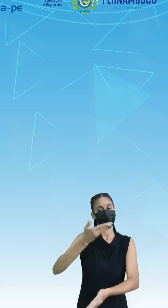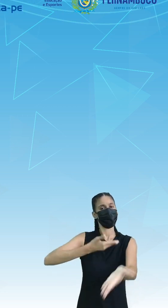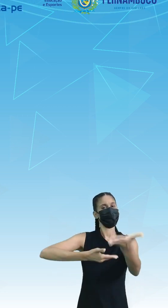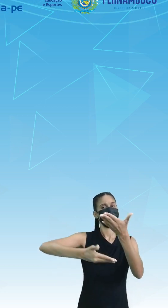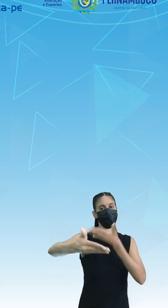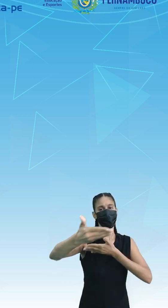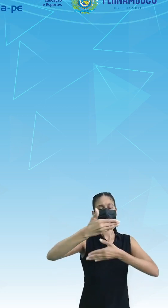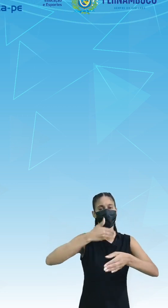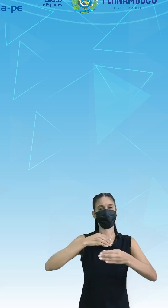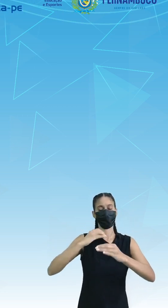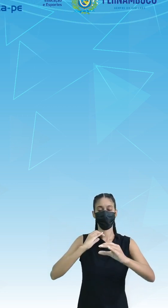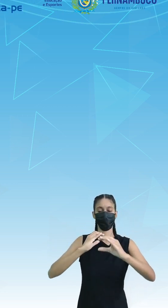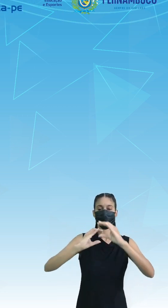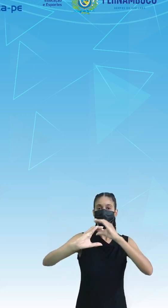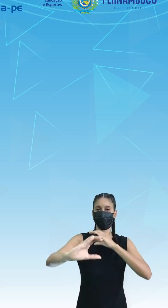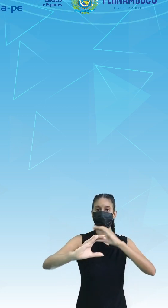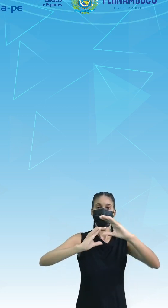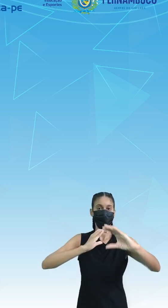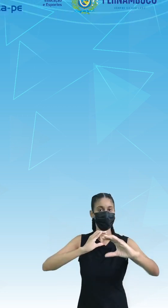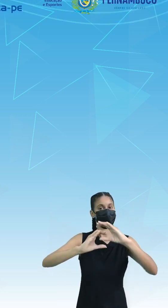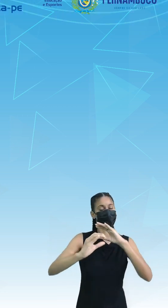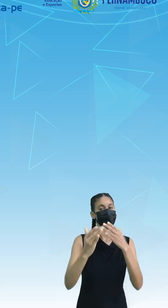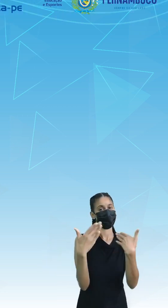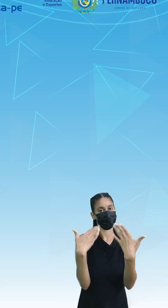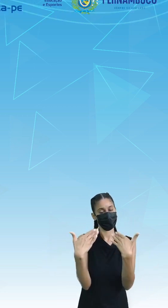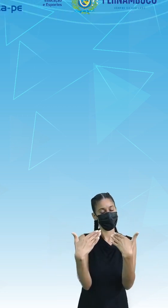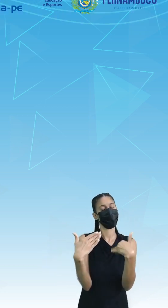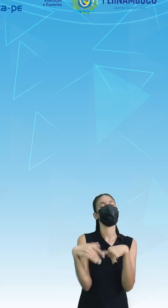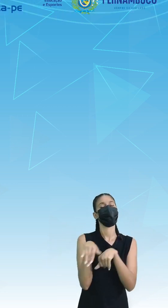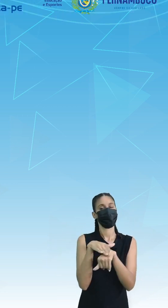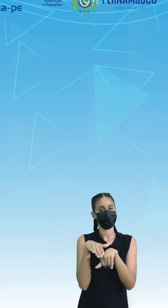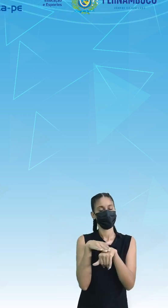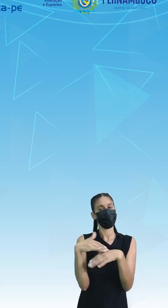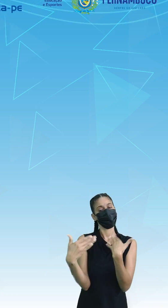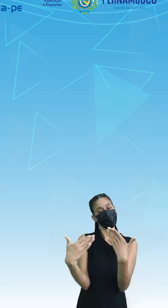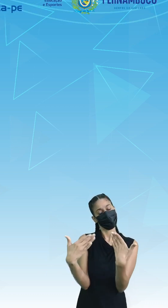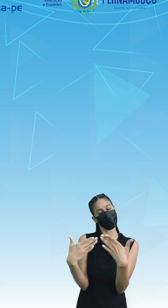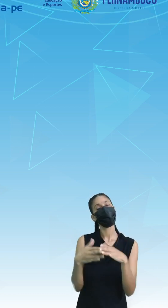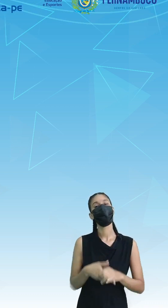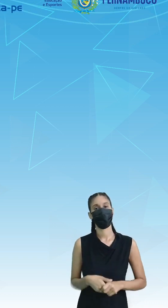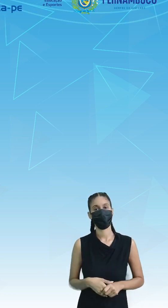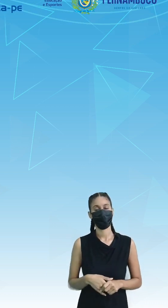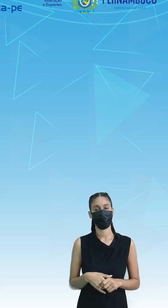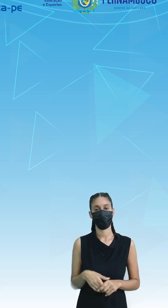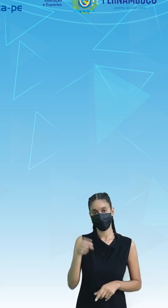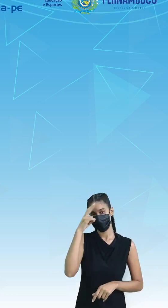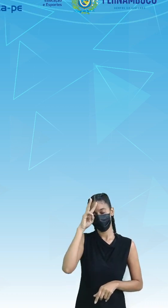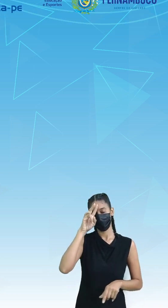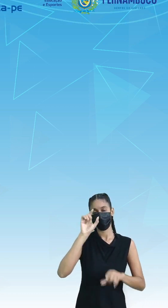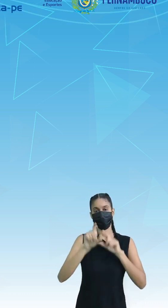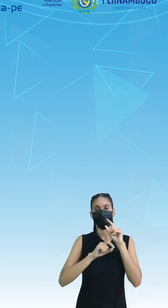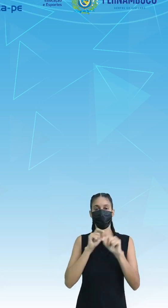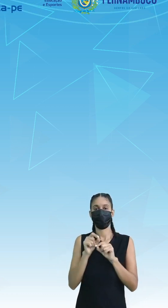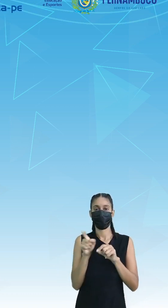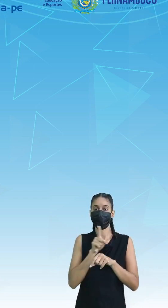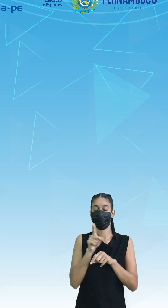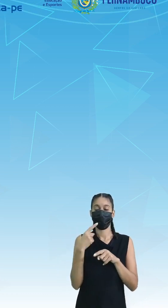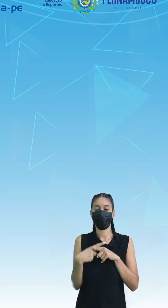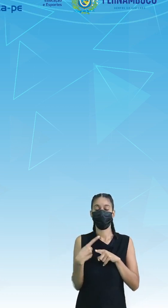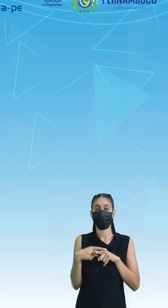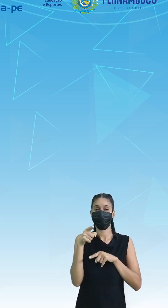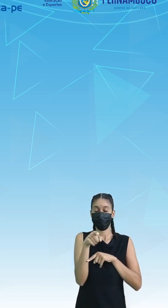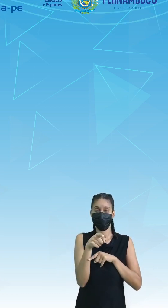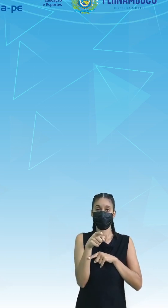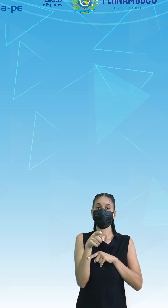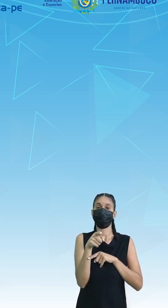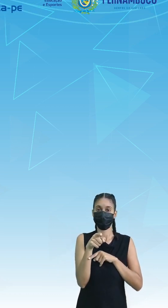certo? Mediante ao diálogo, a essa comunicação, essa partilha. E lembrar que não é porque você